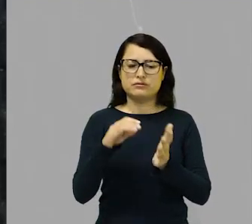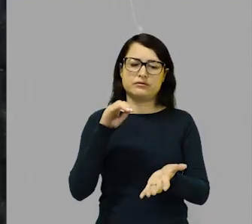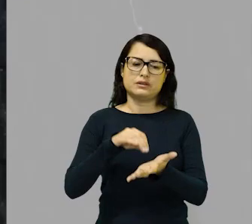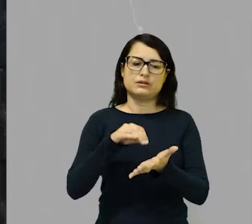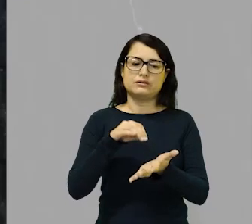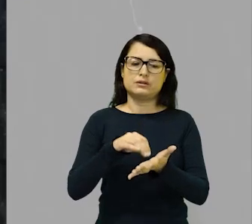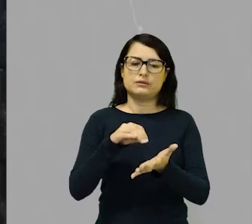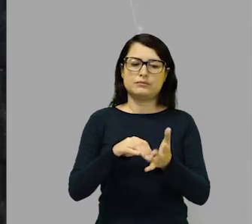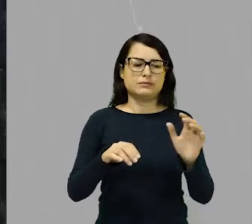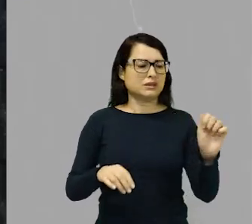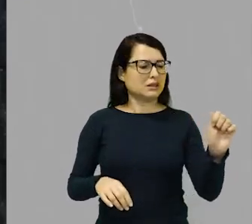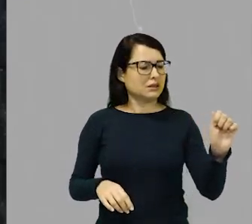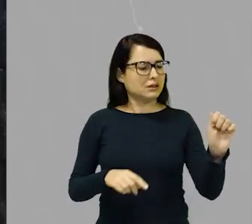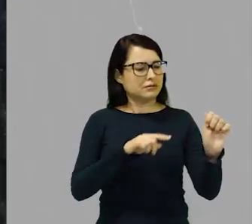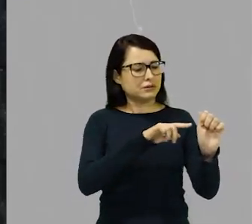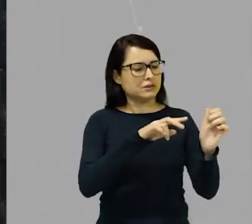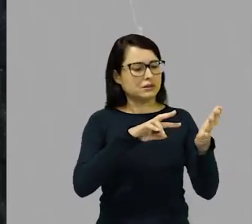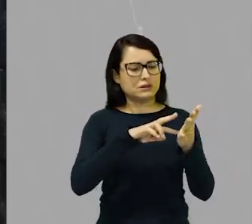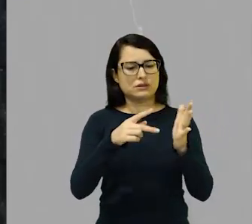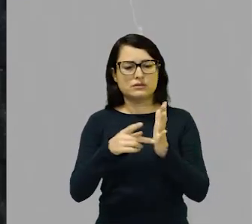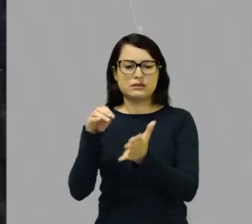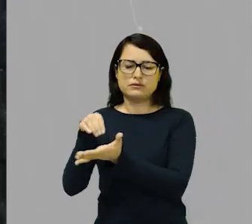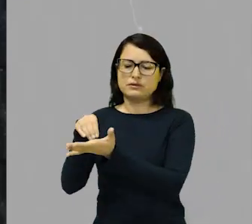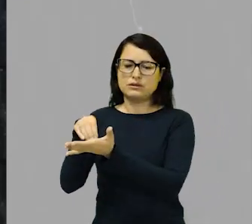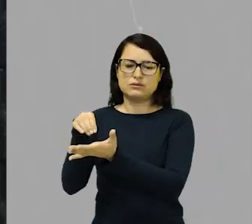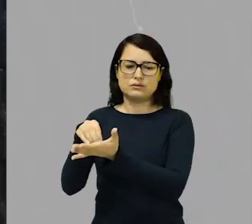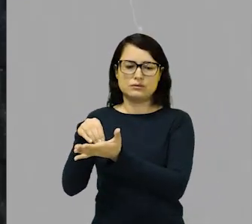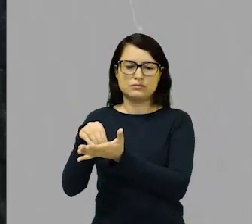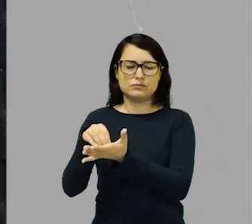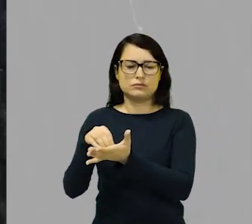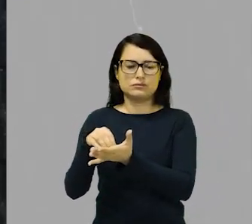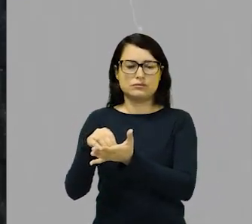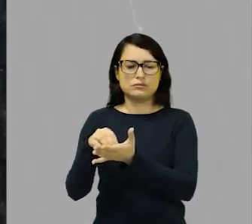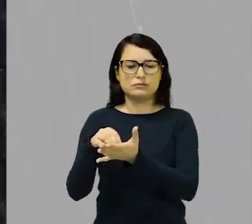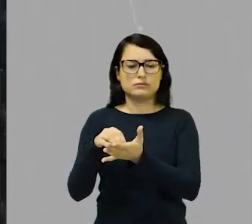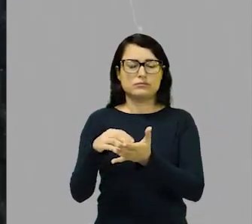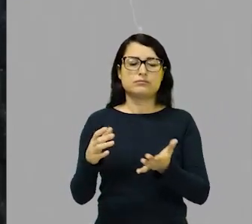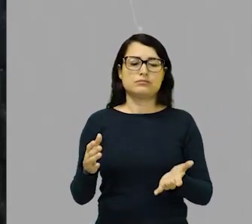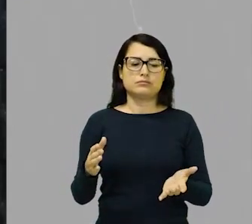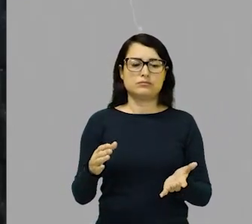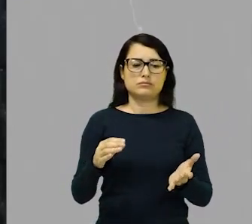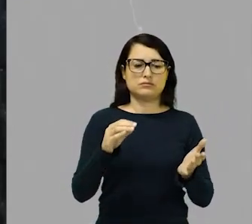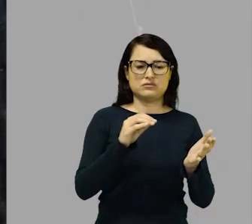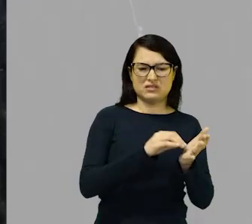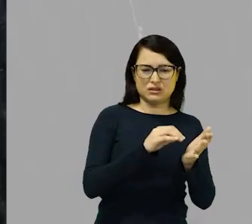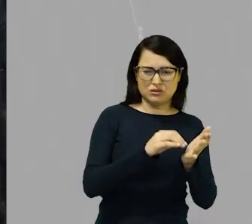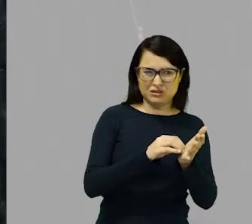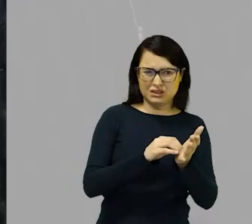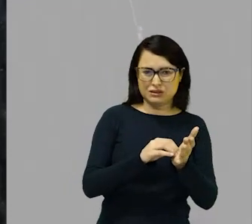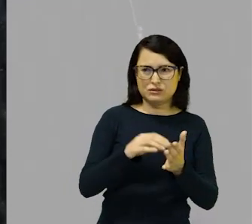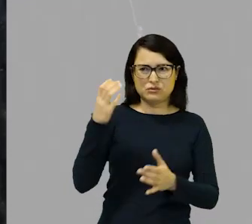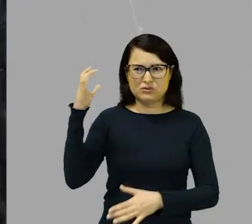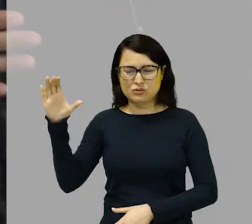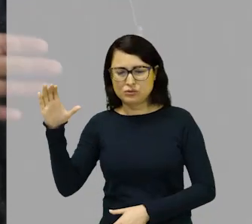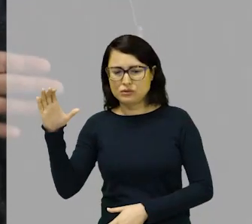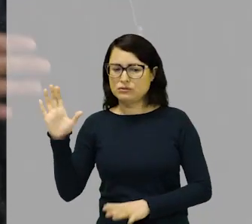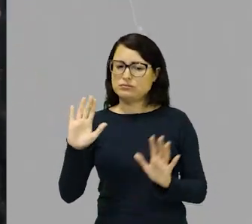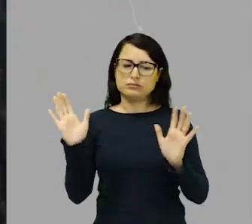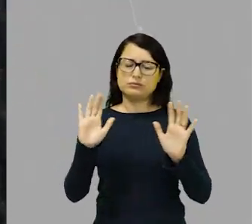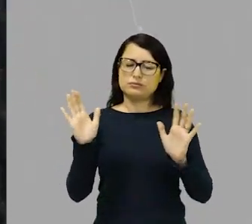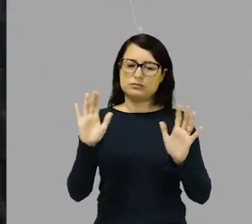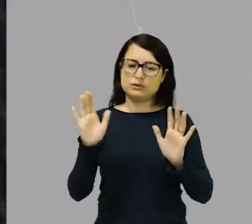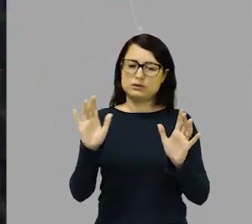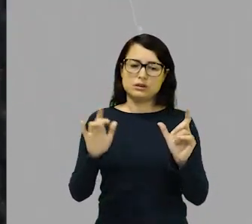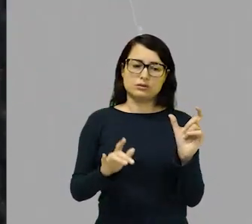ausência. A aculturação vem da ideia de cultura. Só que não é a ausência de cultura, tá? Não é isso não. Isso é só